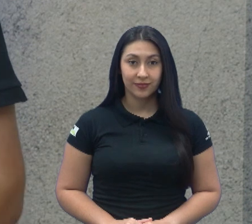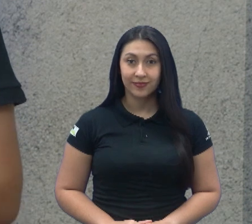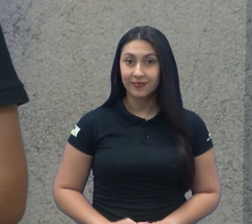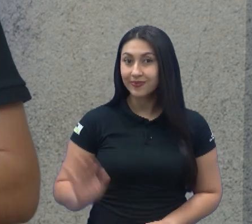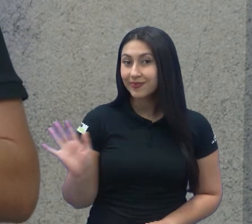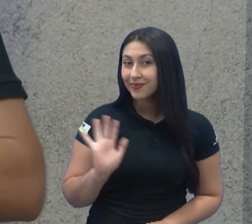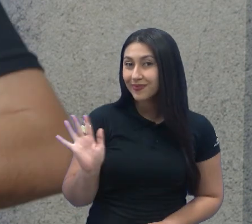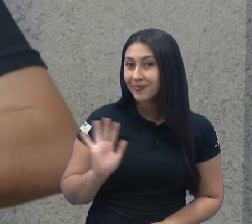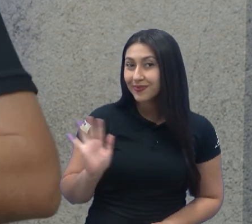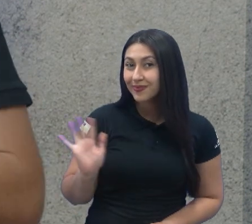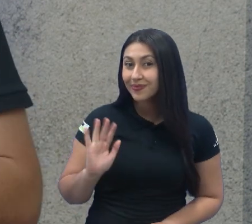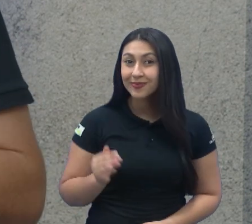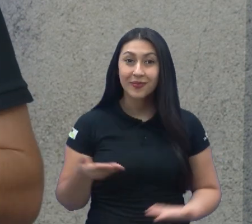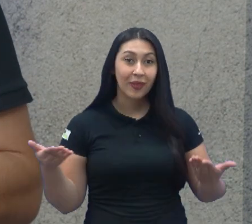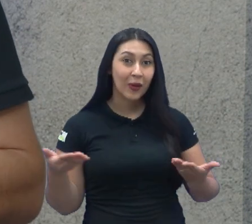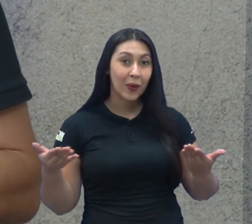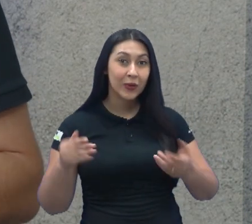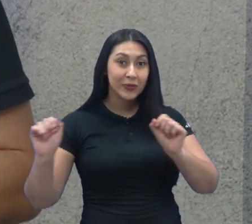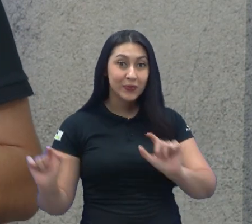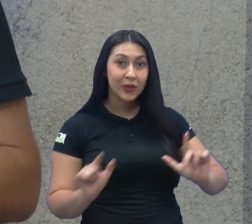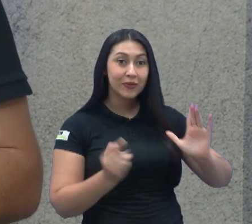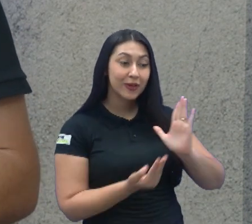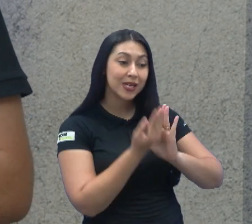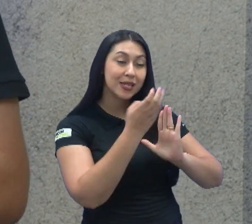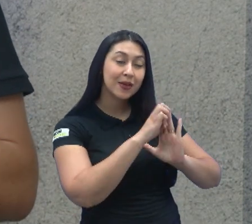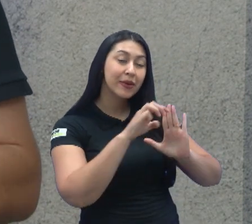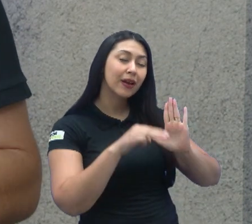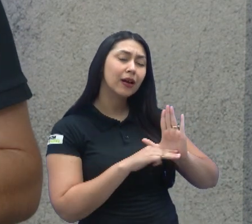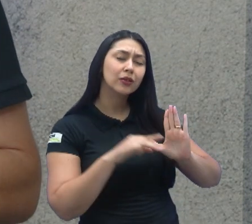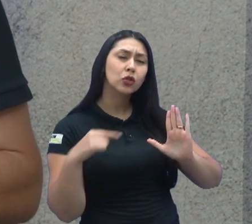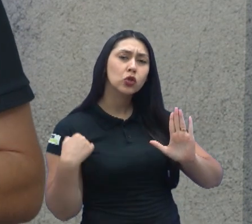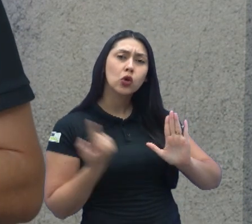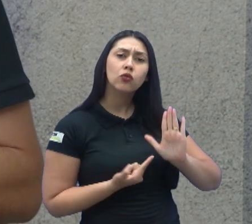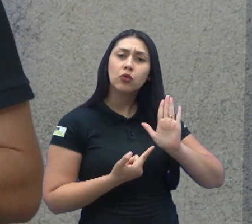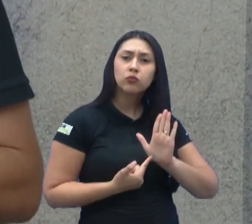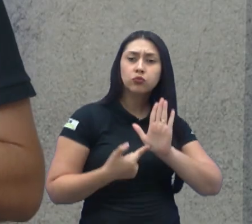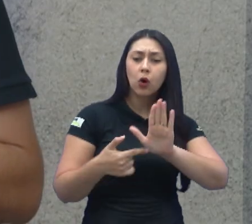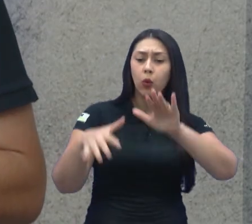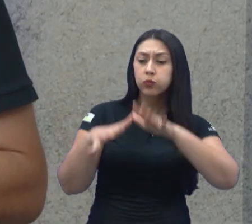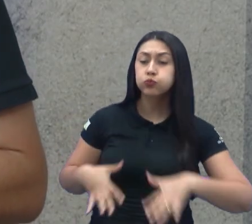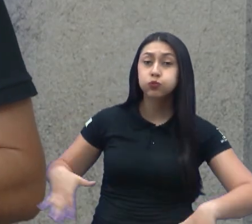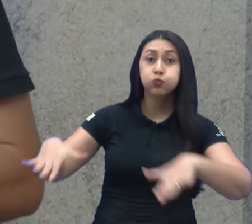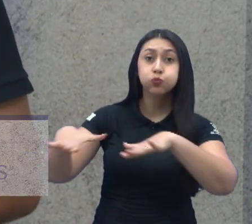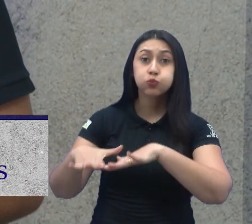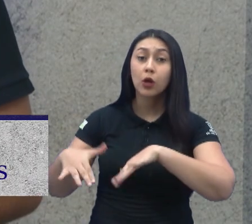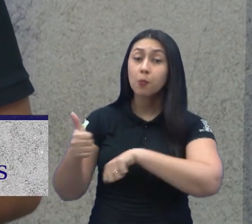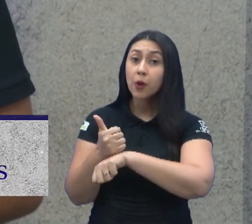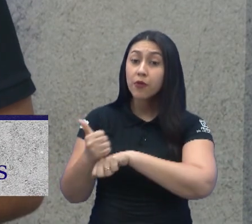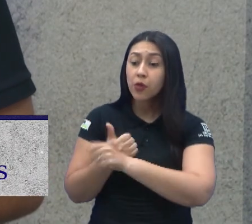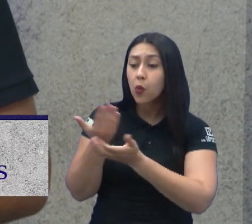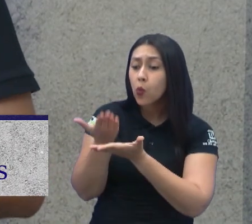Olá pessoal, no episódio de hoje do Estação Mercado, a gente vai mergulhar no universo da gerontologia, a área